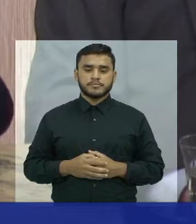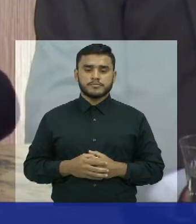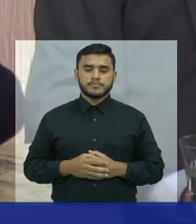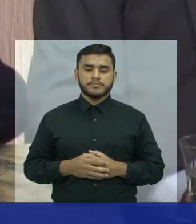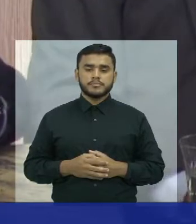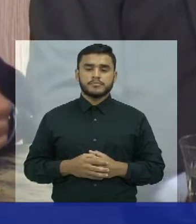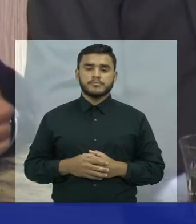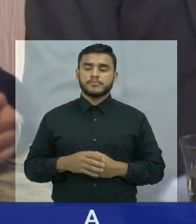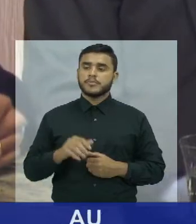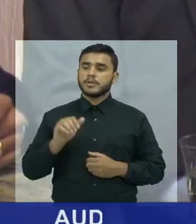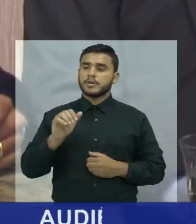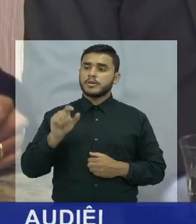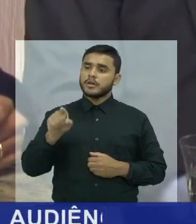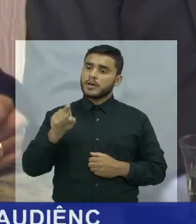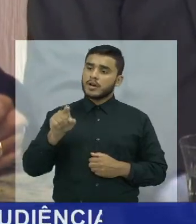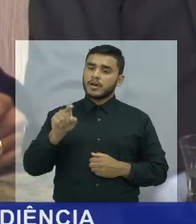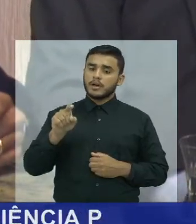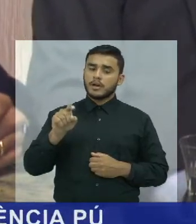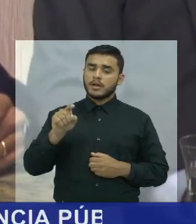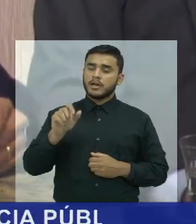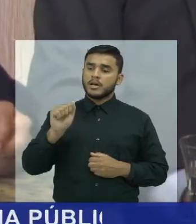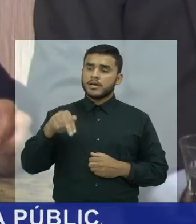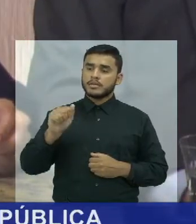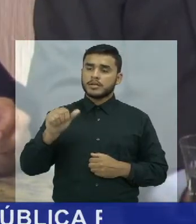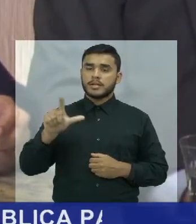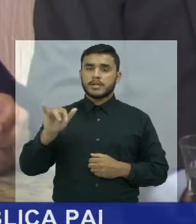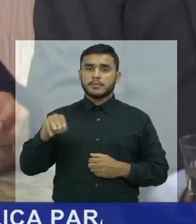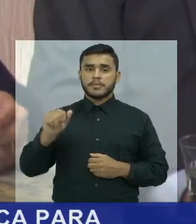Comissão de Direito Tributário também da nossa OAB,